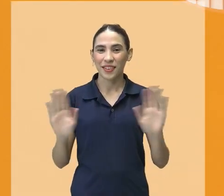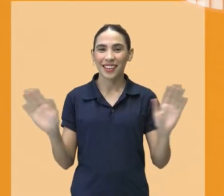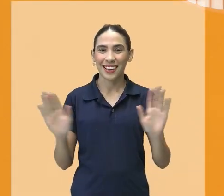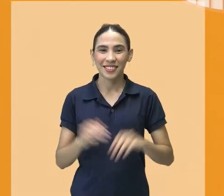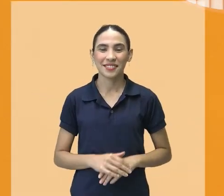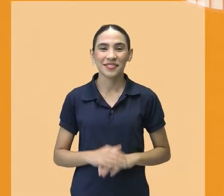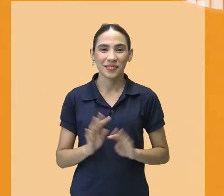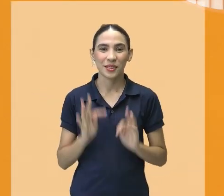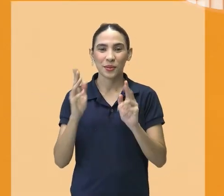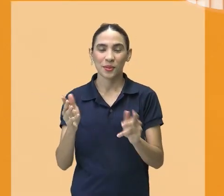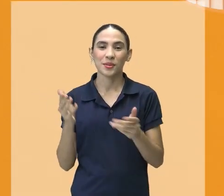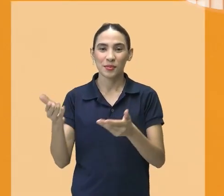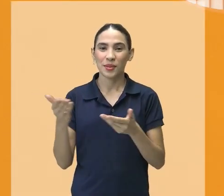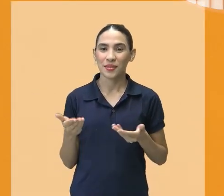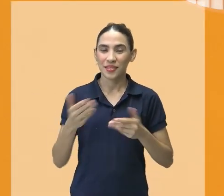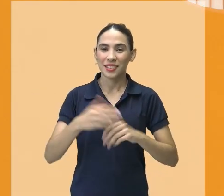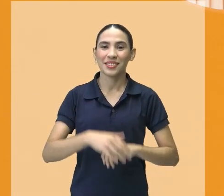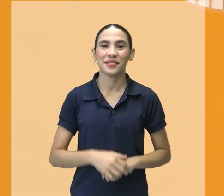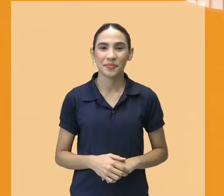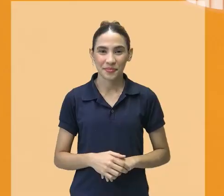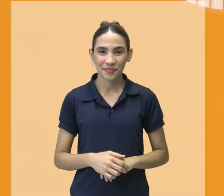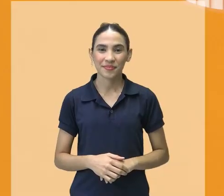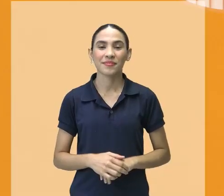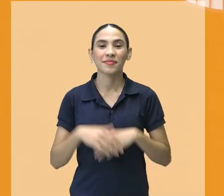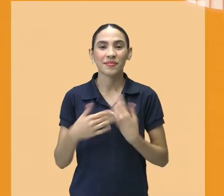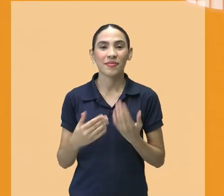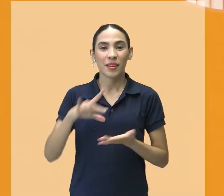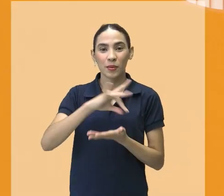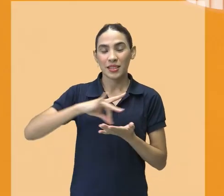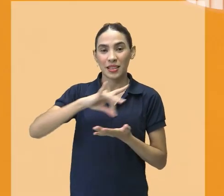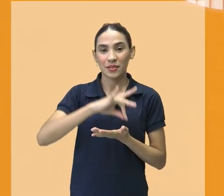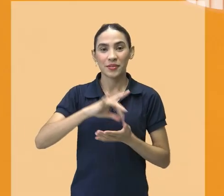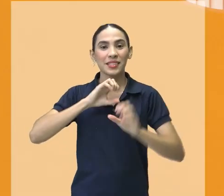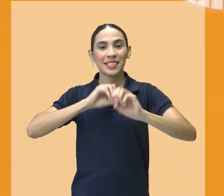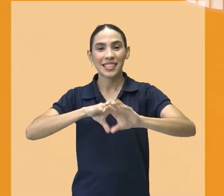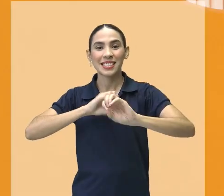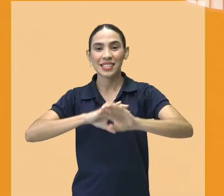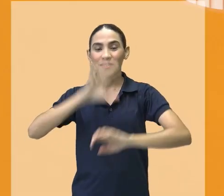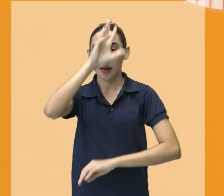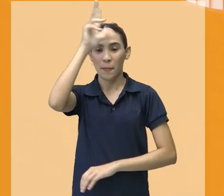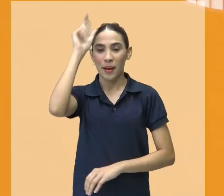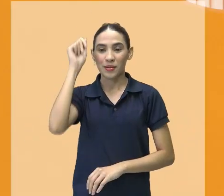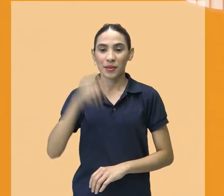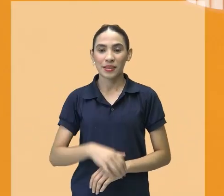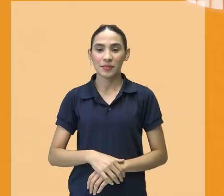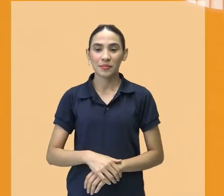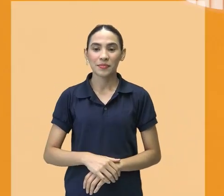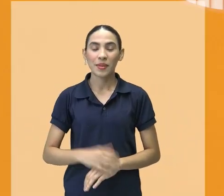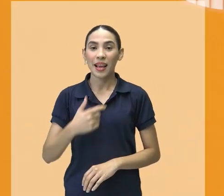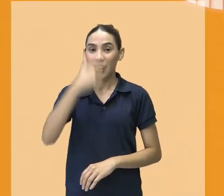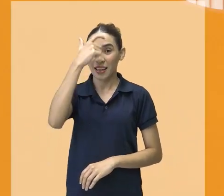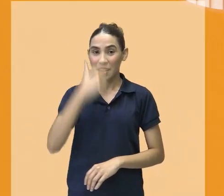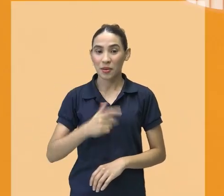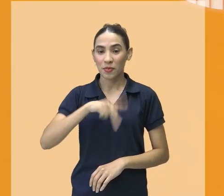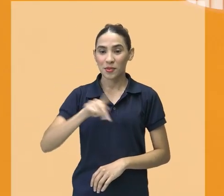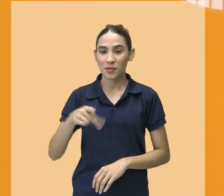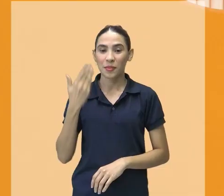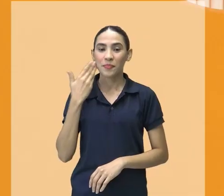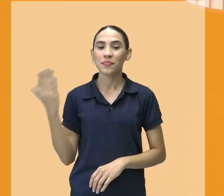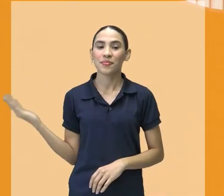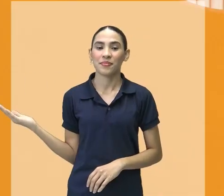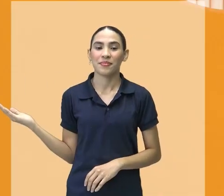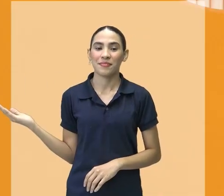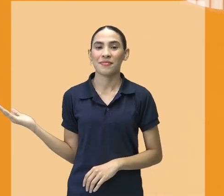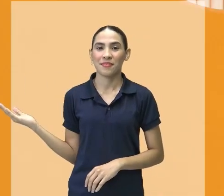Olá, sejam bem-vindos e bem-vindas ao Centro de Mídias de Educação do Amazonas. Eu sou o professor